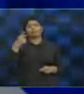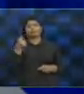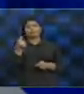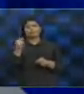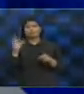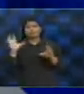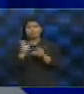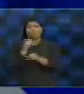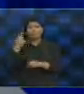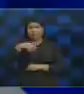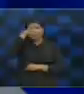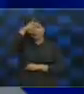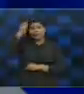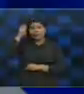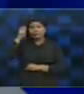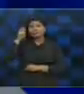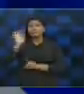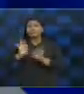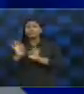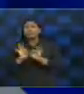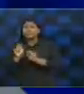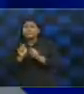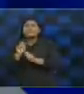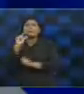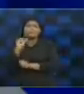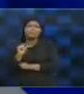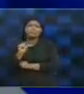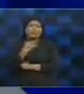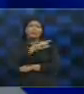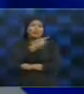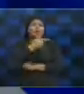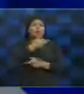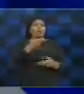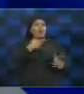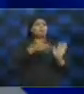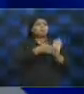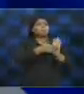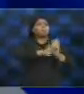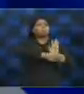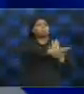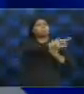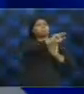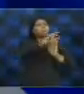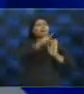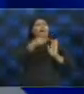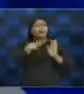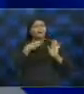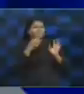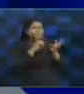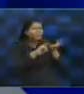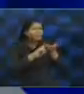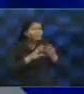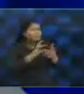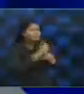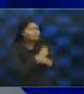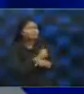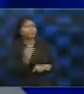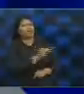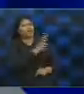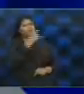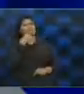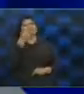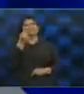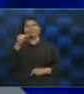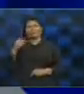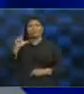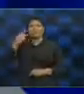prevê. Eu faço Manaus caber dentro do orçamento. Agora, não tenho orgulho nenhum de ter colocado quem quer que seja no IPTU. E a minoria é de pessoas muito